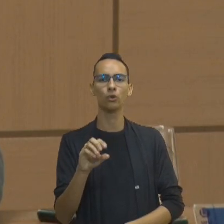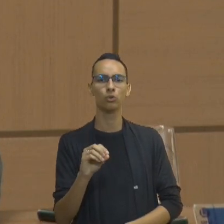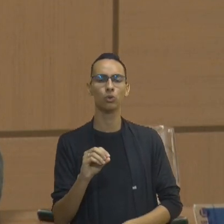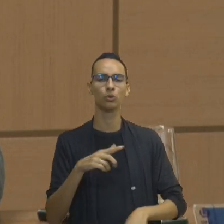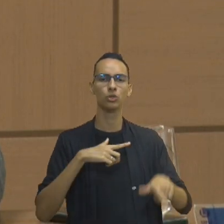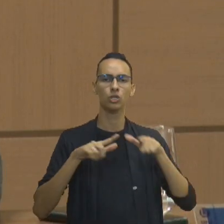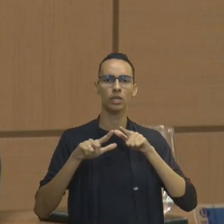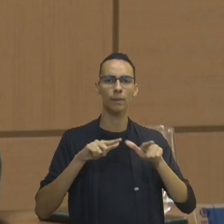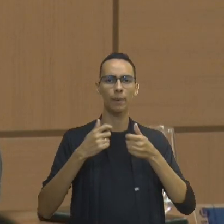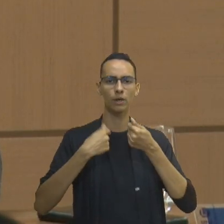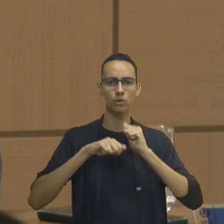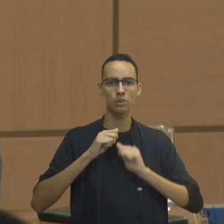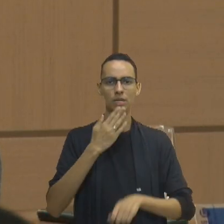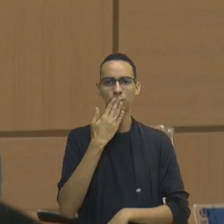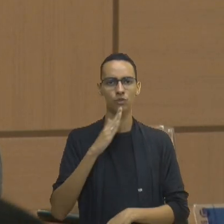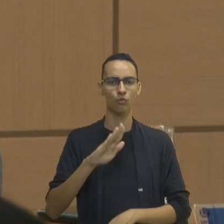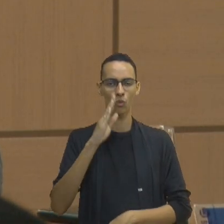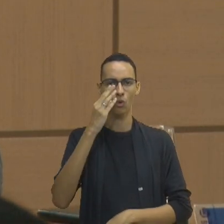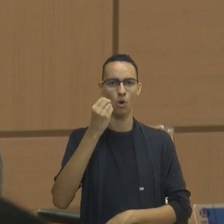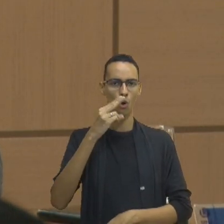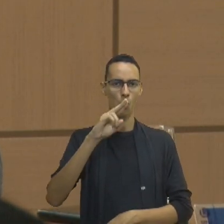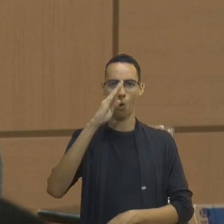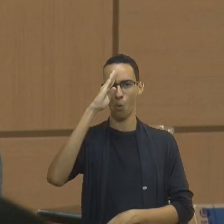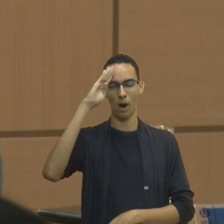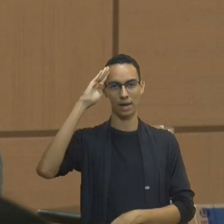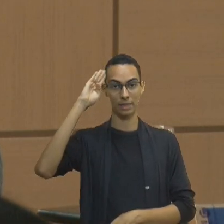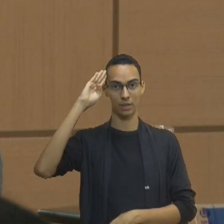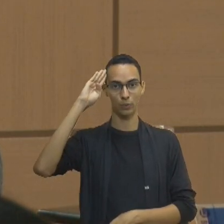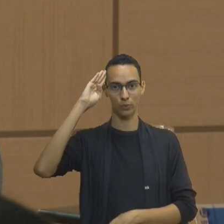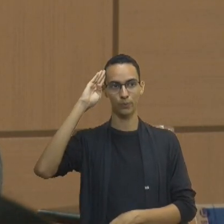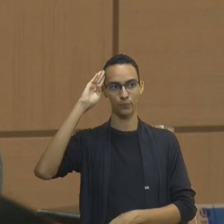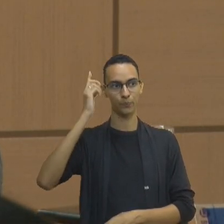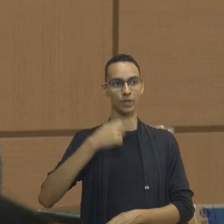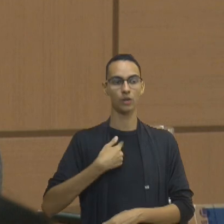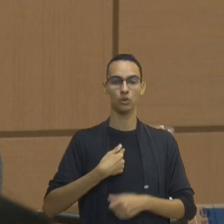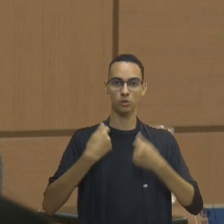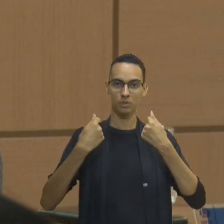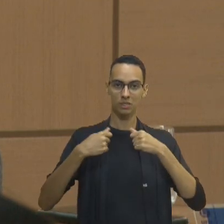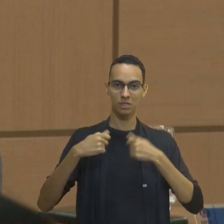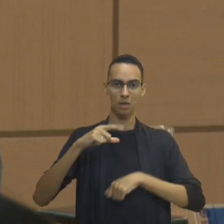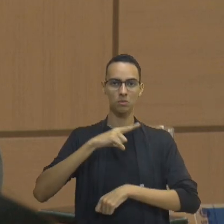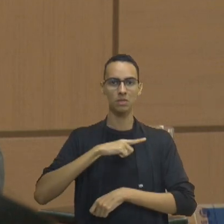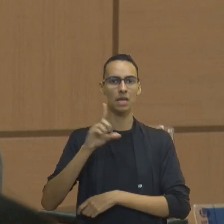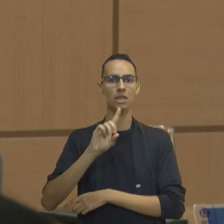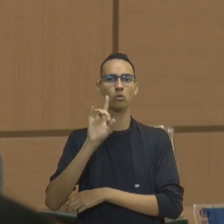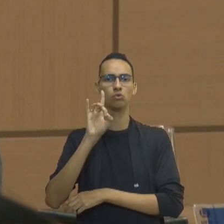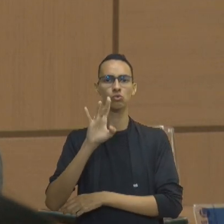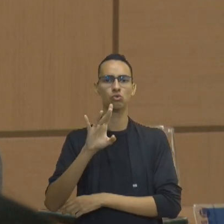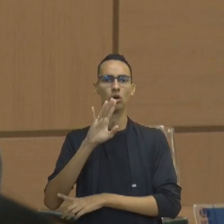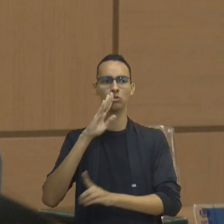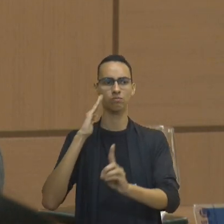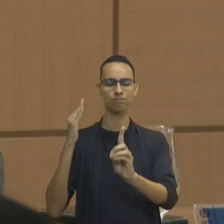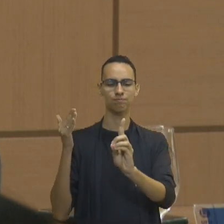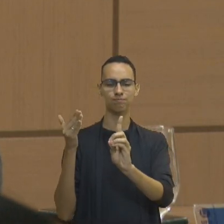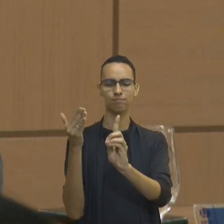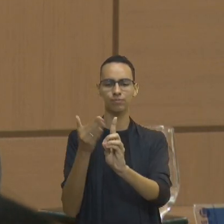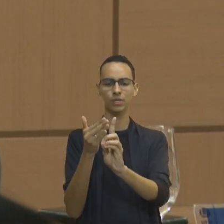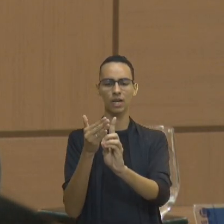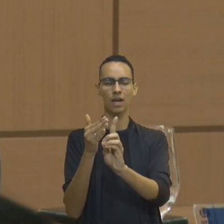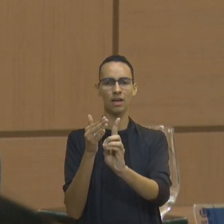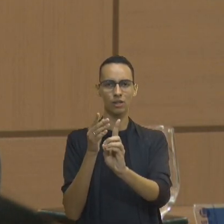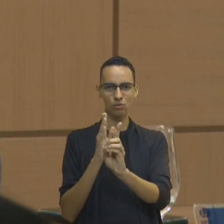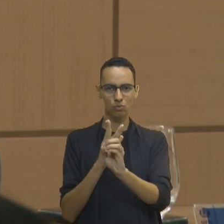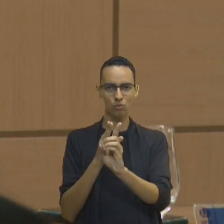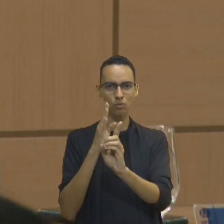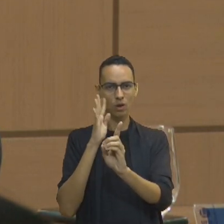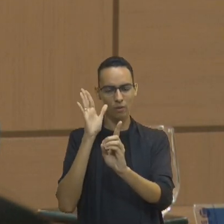unidade administrativa ou acadêmica. Isso para quê? Para que a gente tenha condições não só de monitorar, certo, essas dificuldades